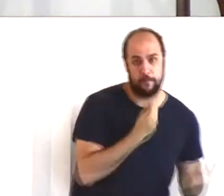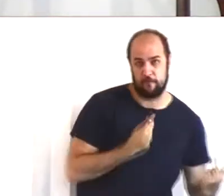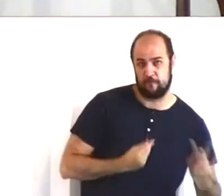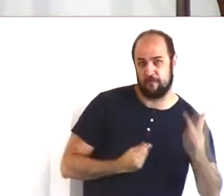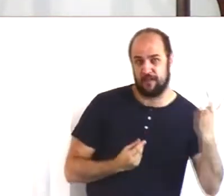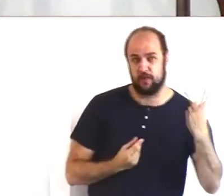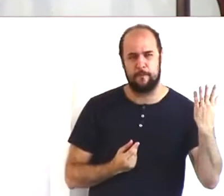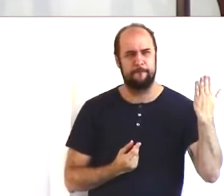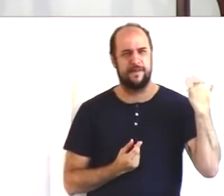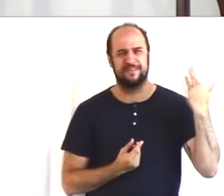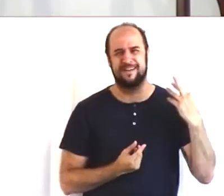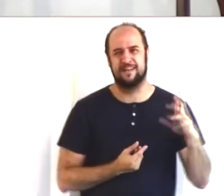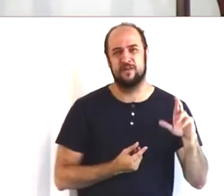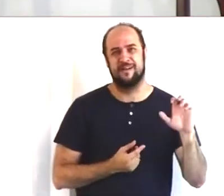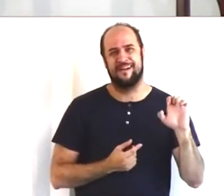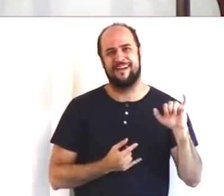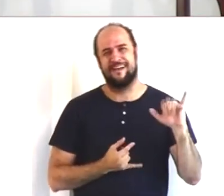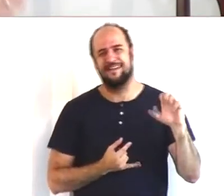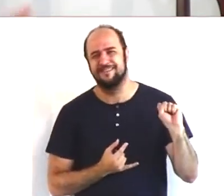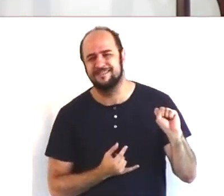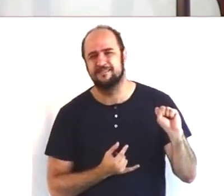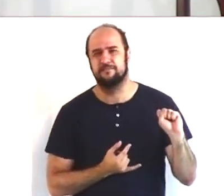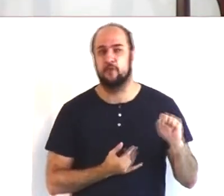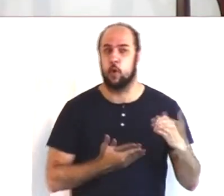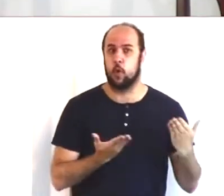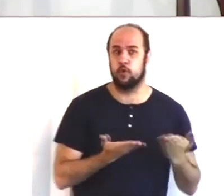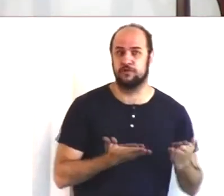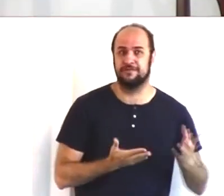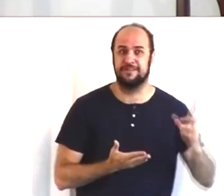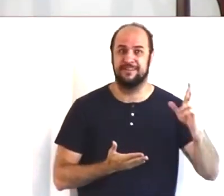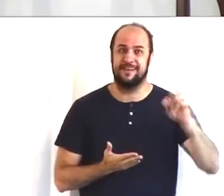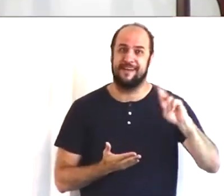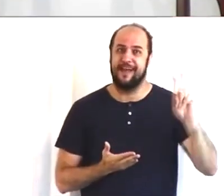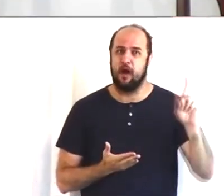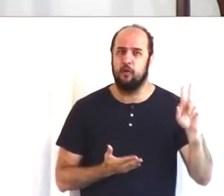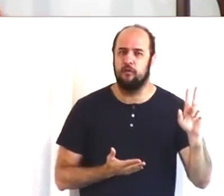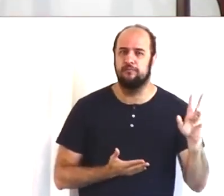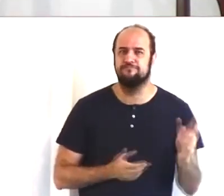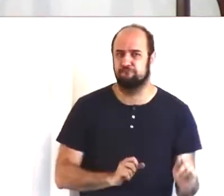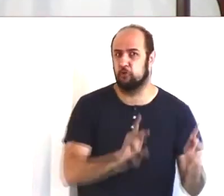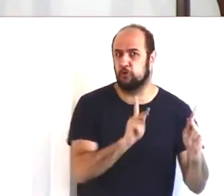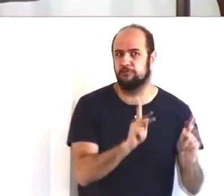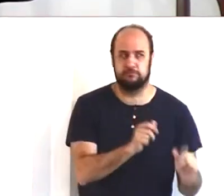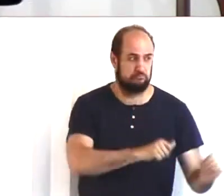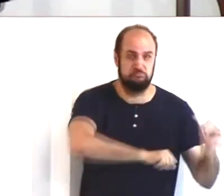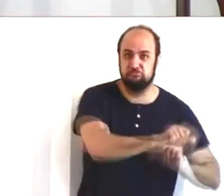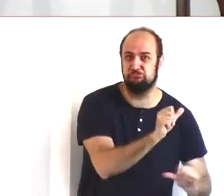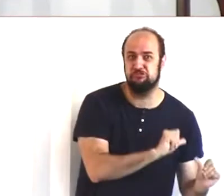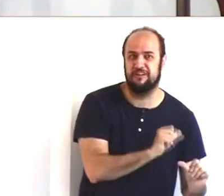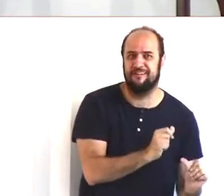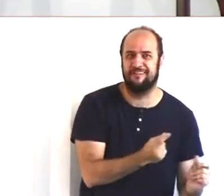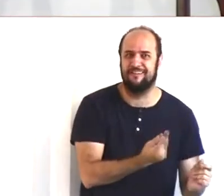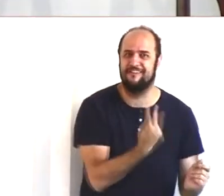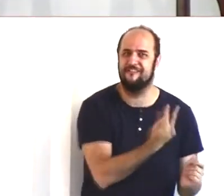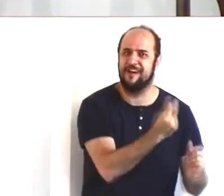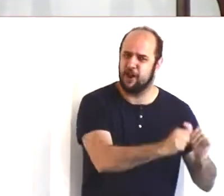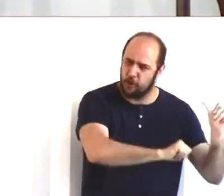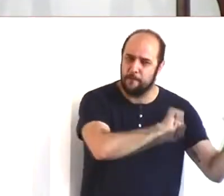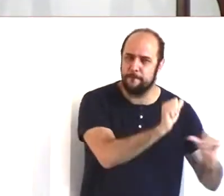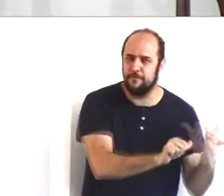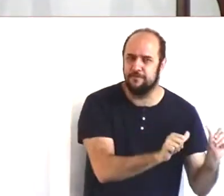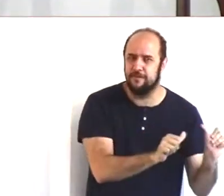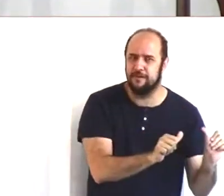tínhamos réis no Brasil, hoje nós temos real no Brasil. Ok, as moedas mudam, mas